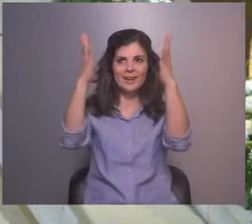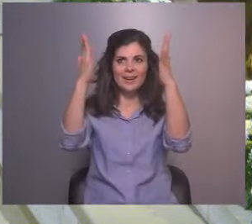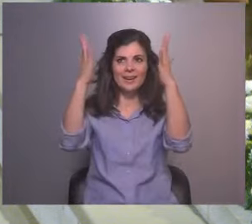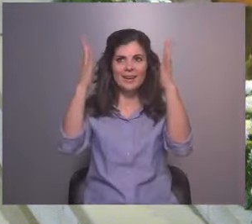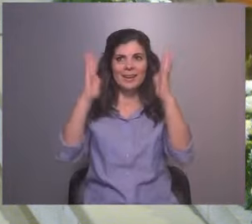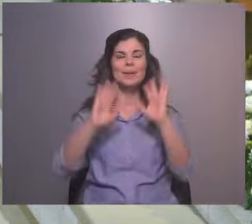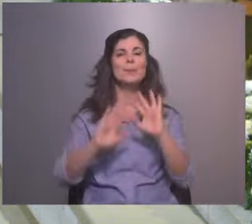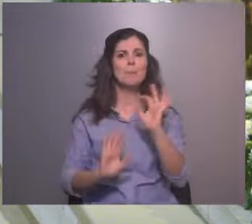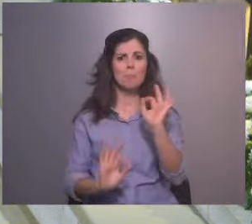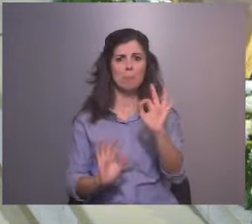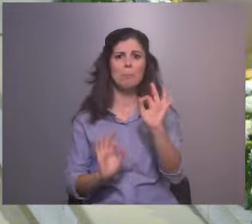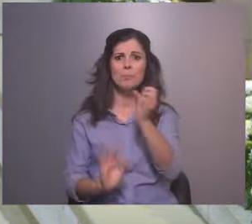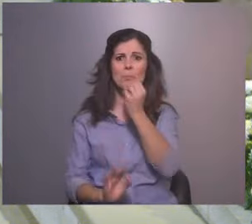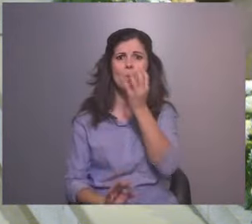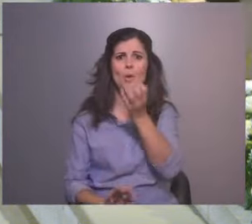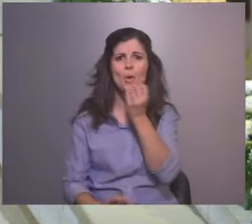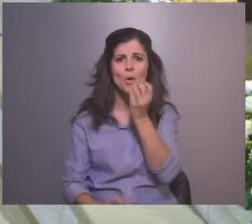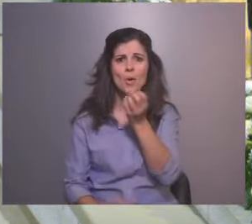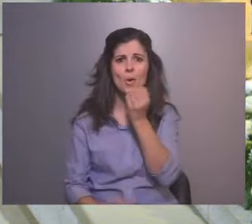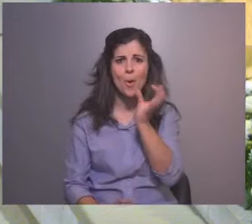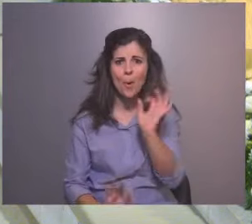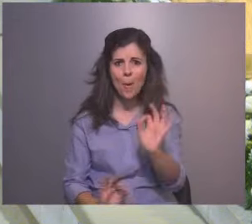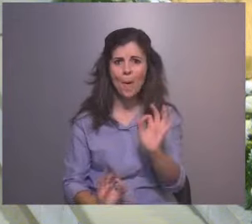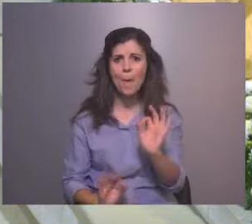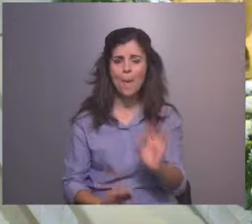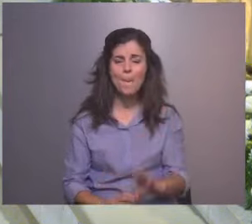Aleluia,